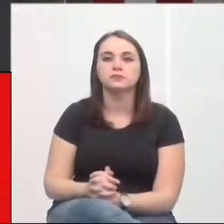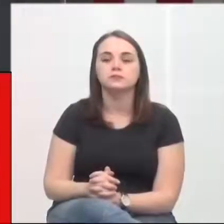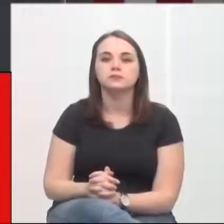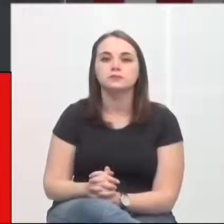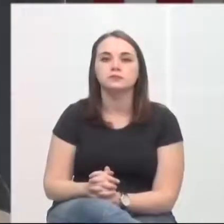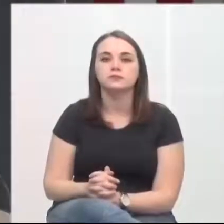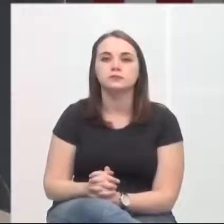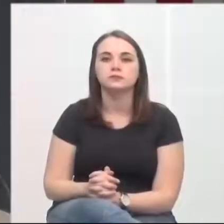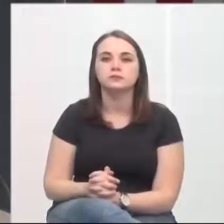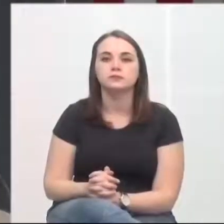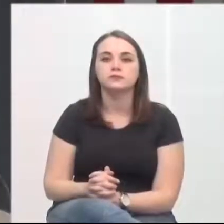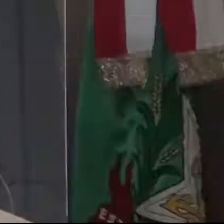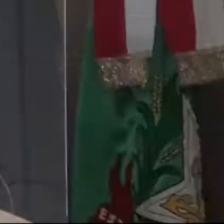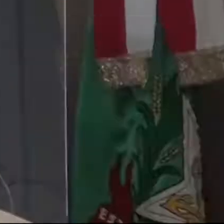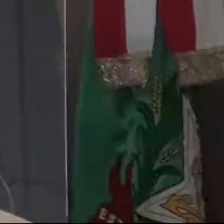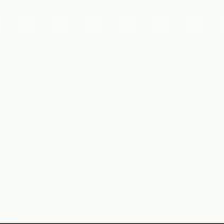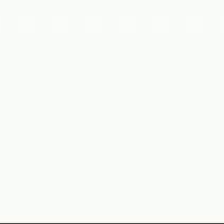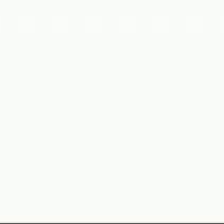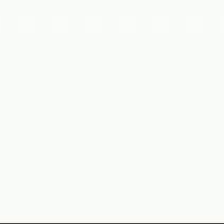comunicação.